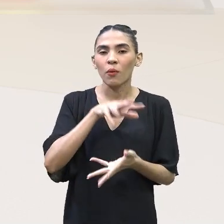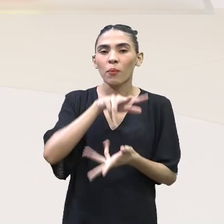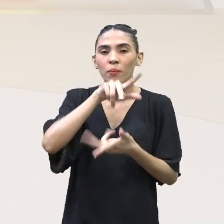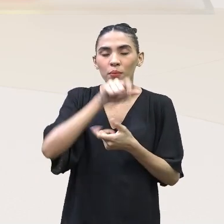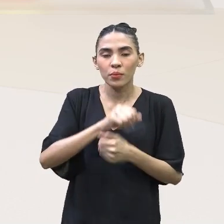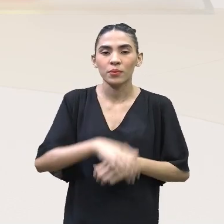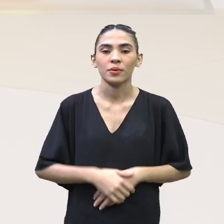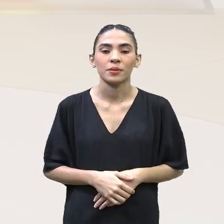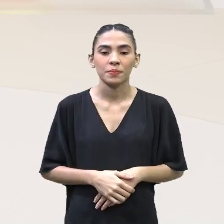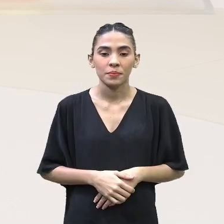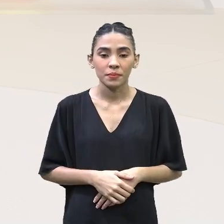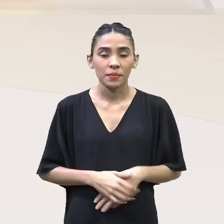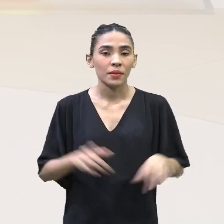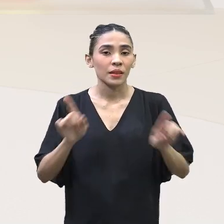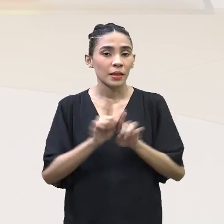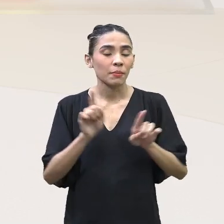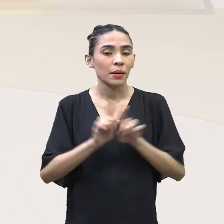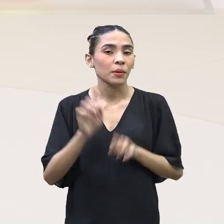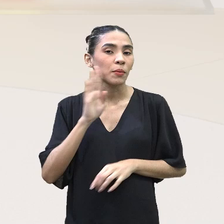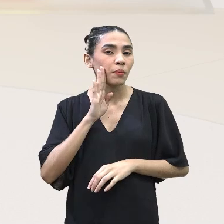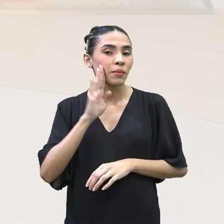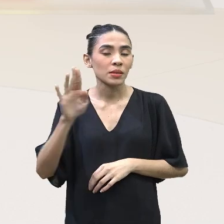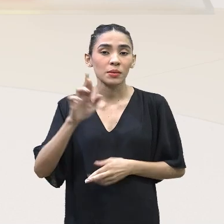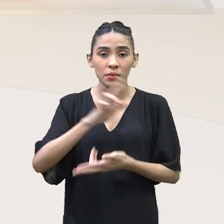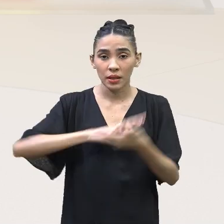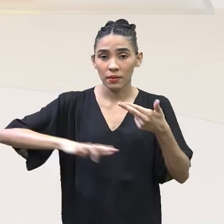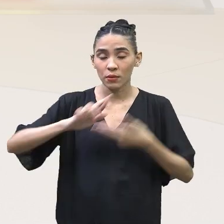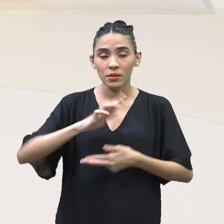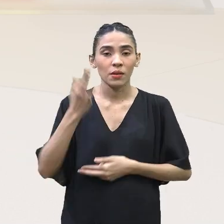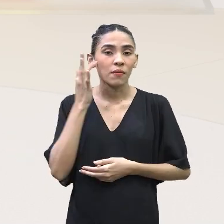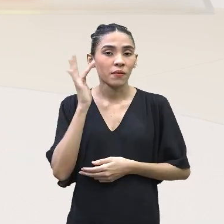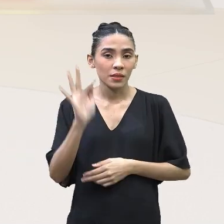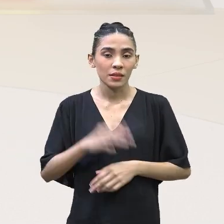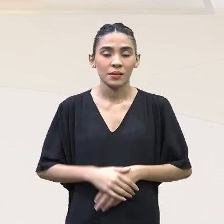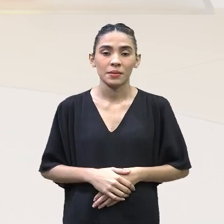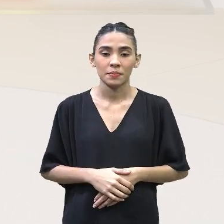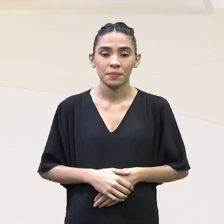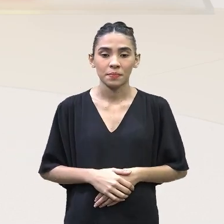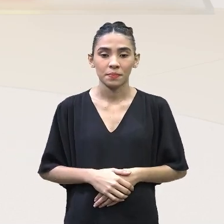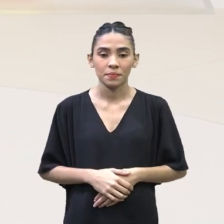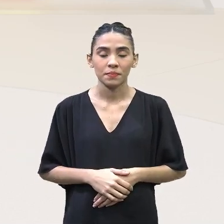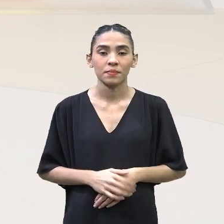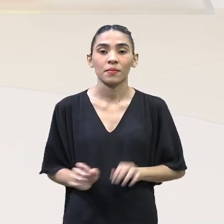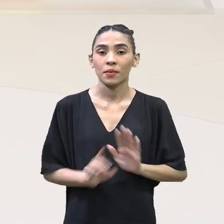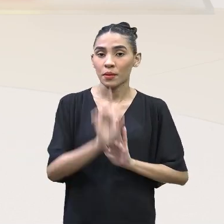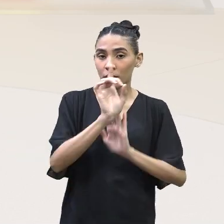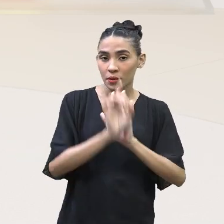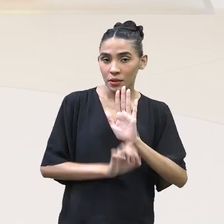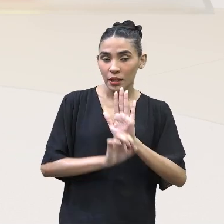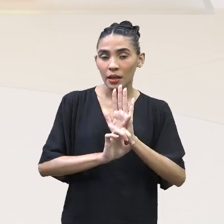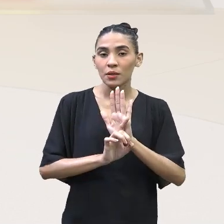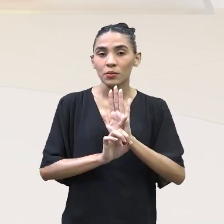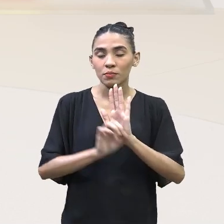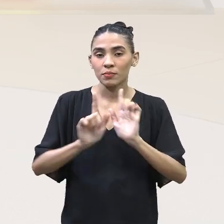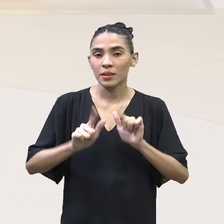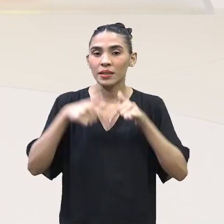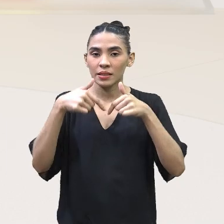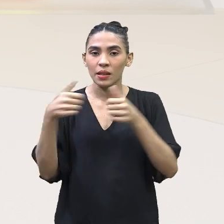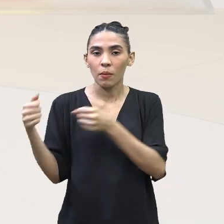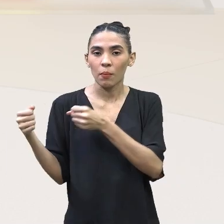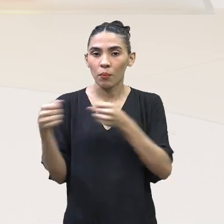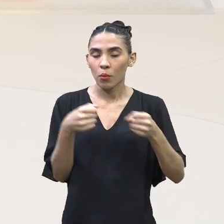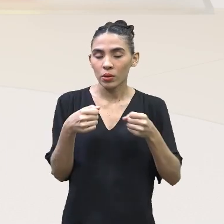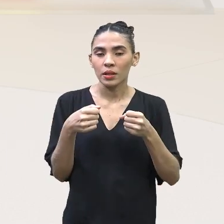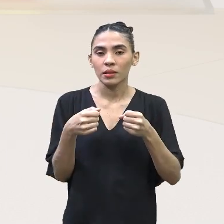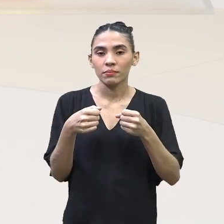como o princípio aí na Revolução Francesa, quando os direitos que exercem poder sobre